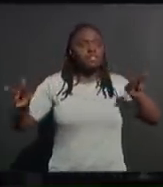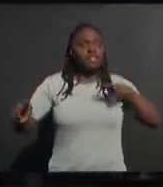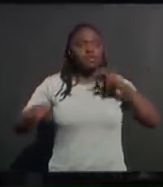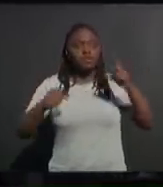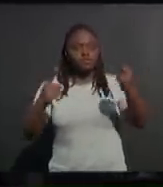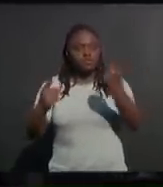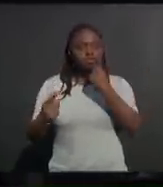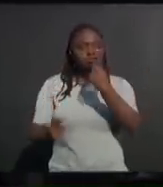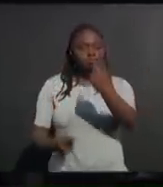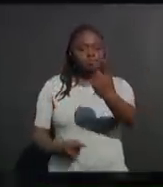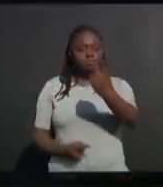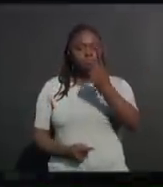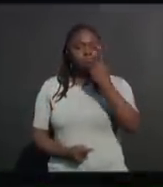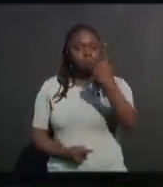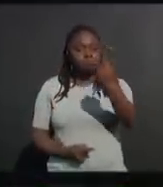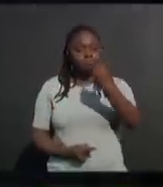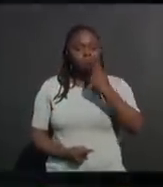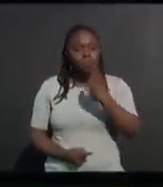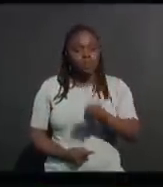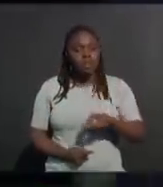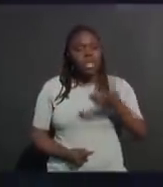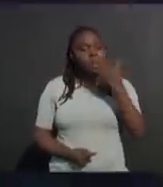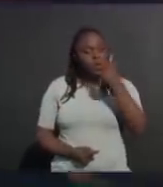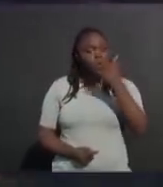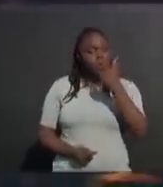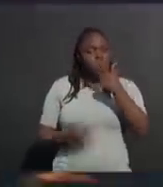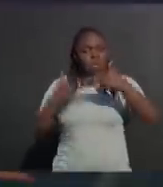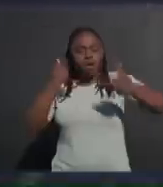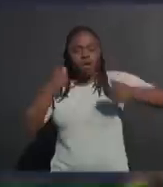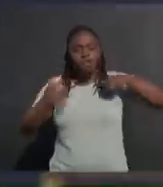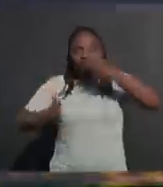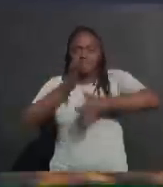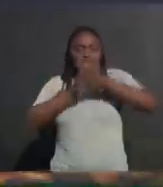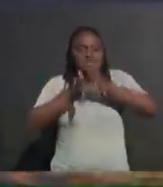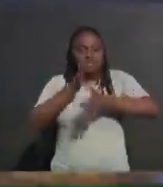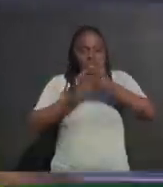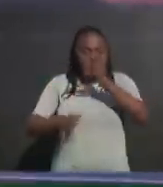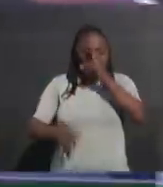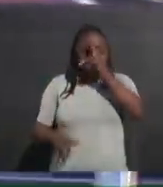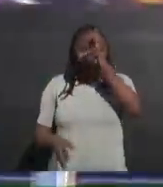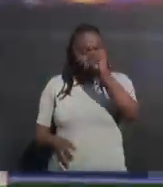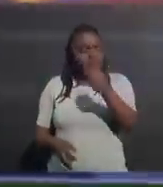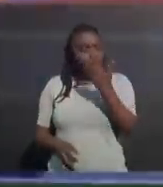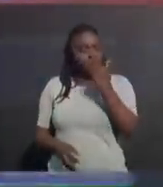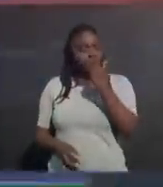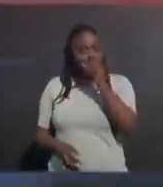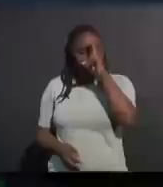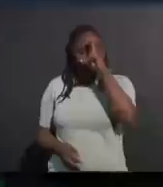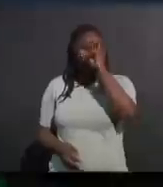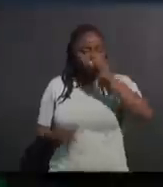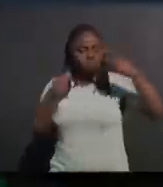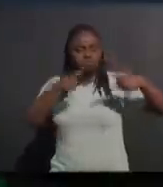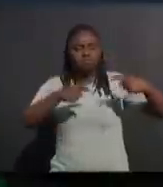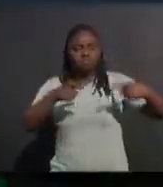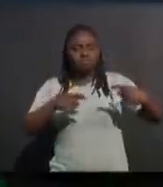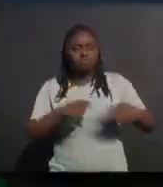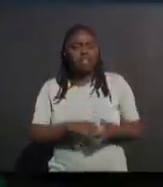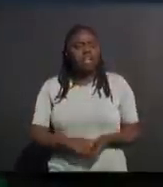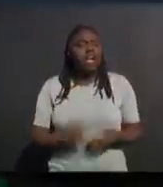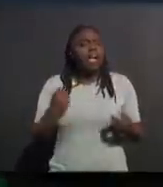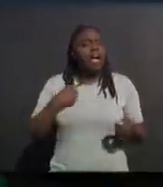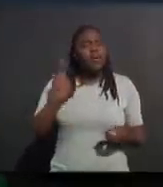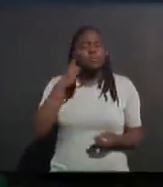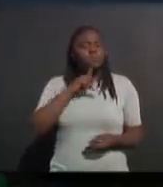frente. Foi uma coisa do diabo que eu comi lá que me atrapalhou todo. E era muito forte, uma comida forte lá da região. E eu